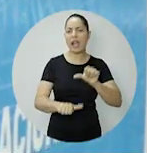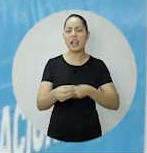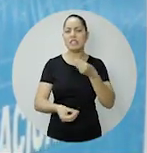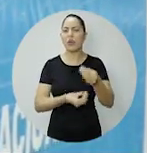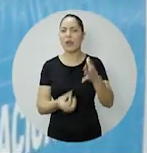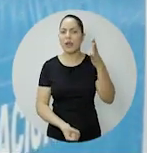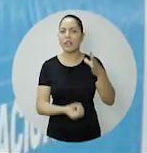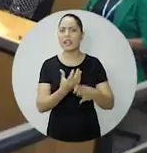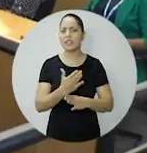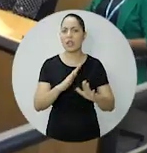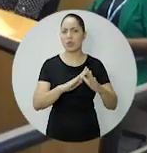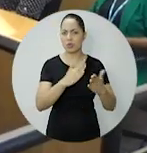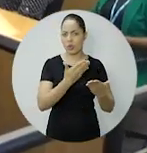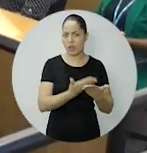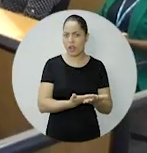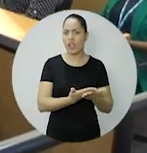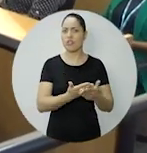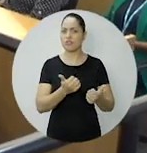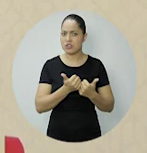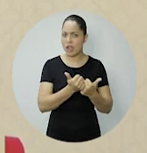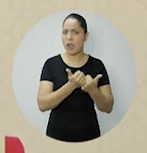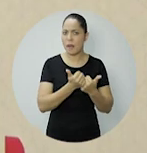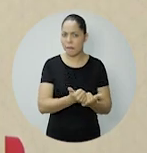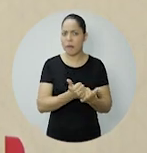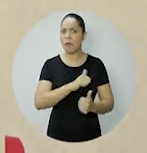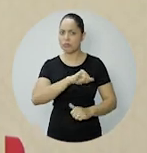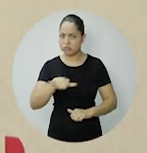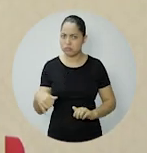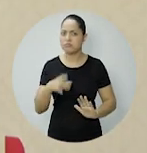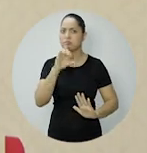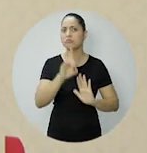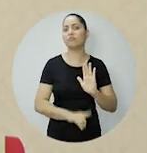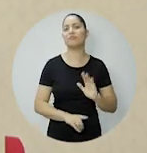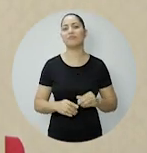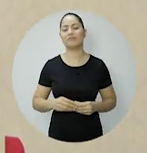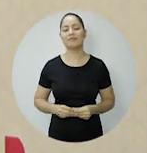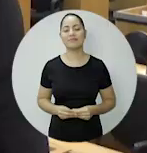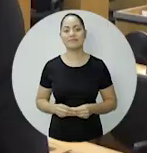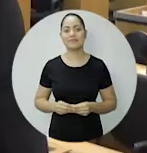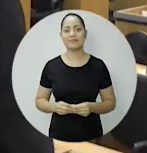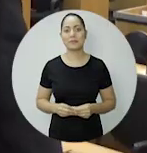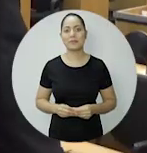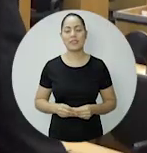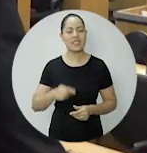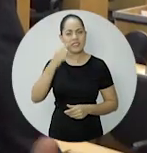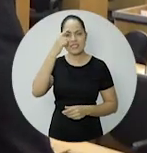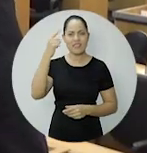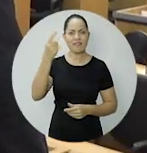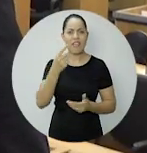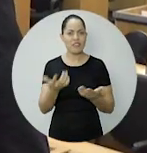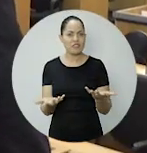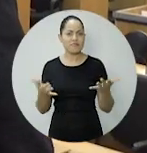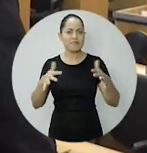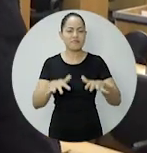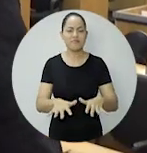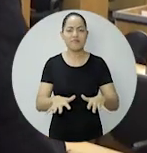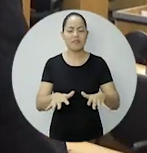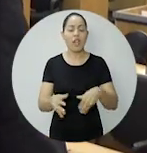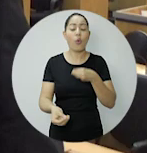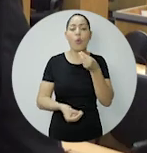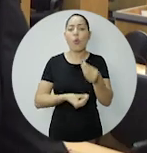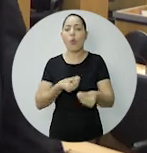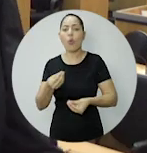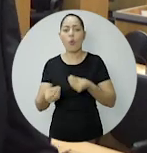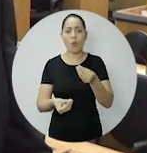de Dirigentes de Prerrogativas, proposta no 7º Encontro Nacional de Prerrogativas. E vem nessa ideia de integração,